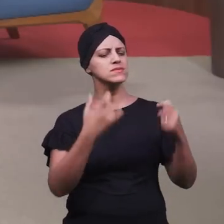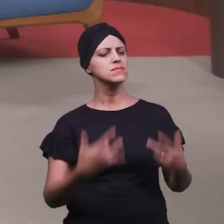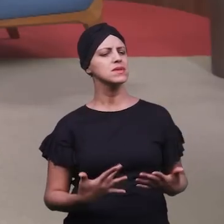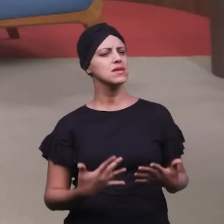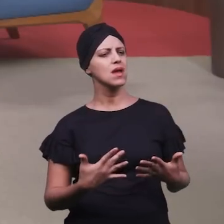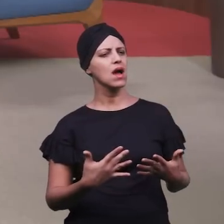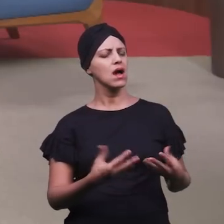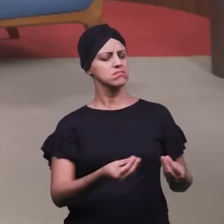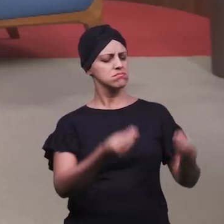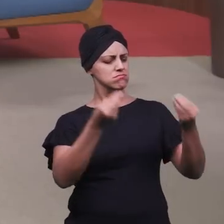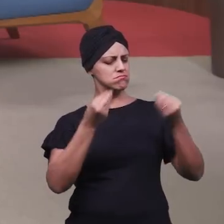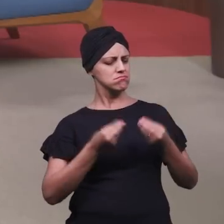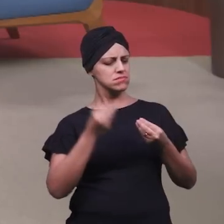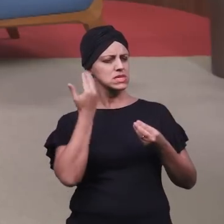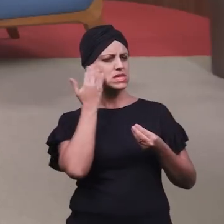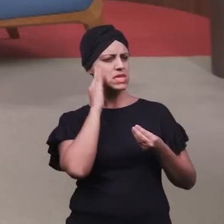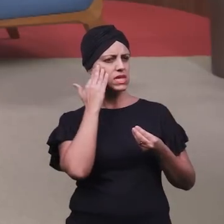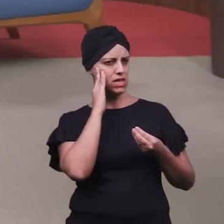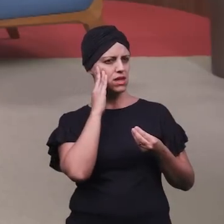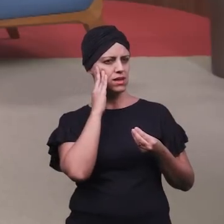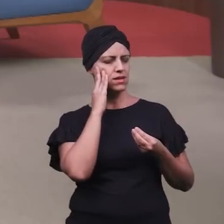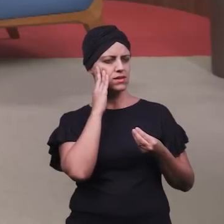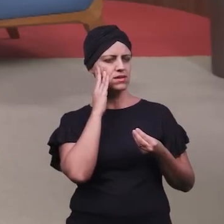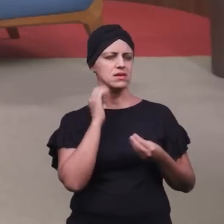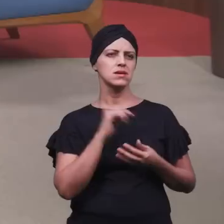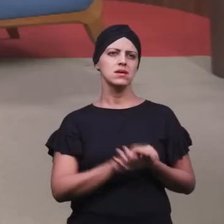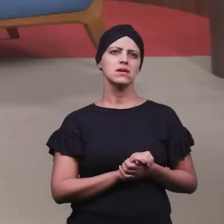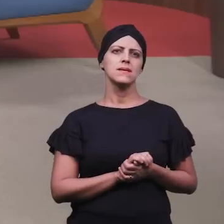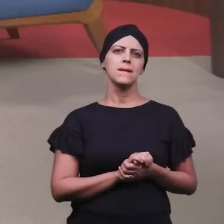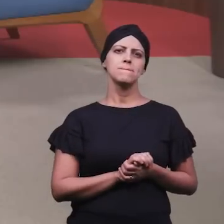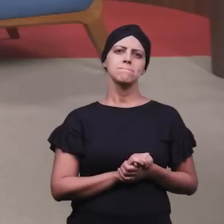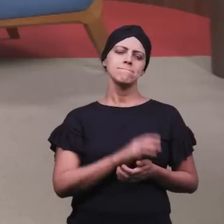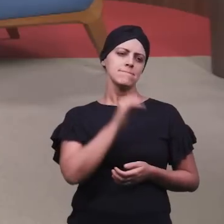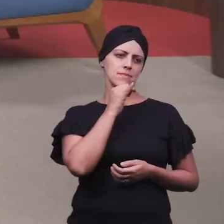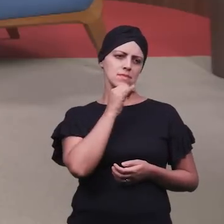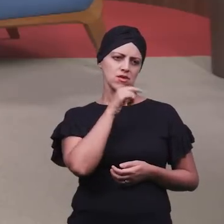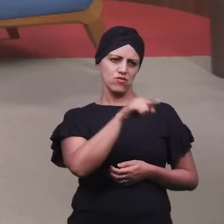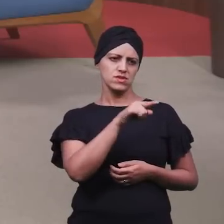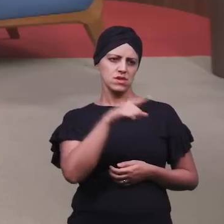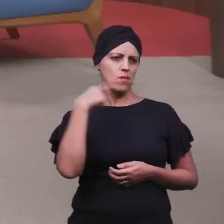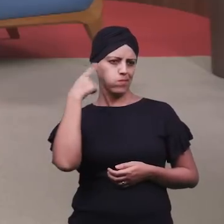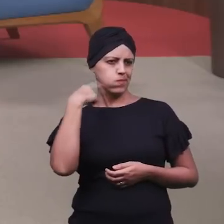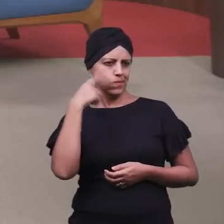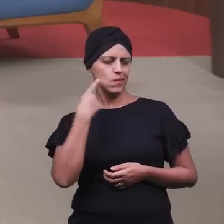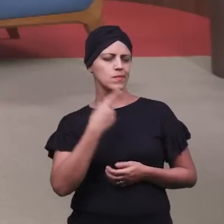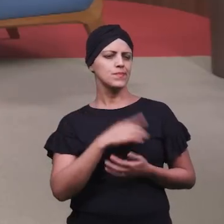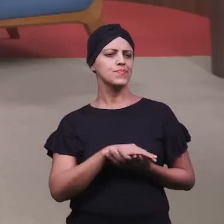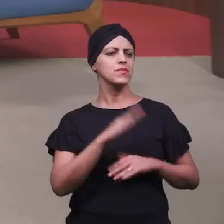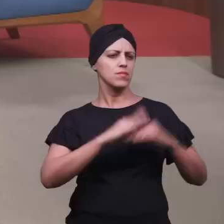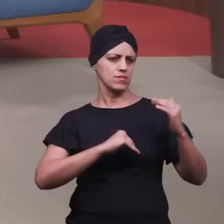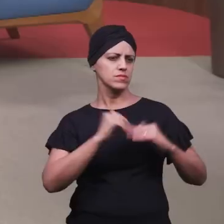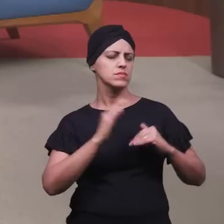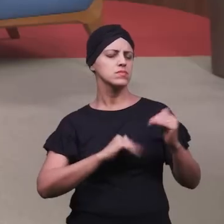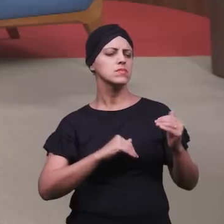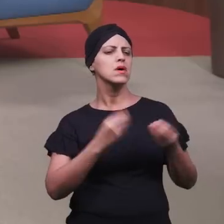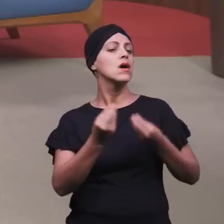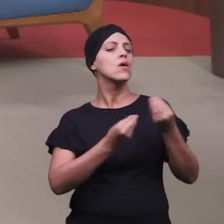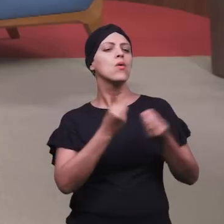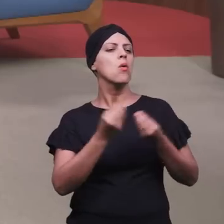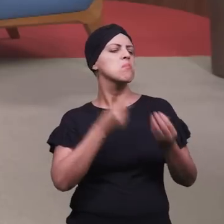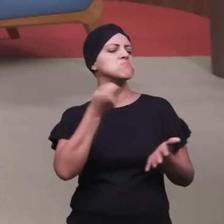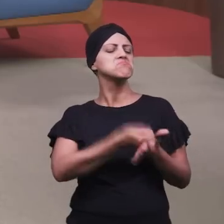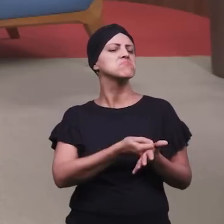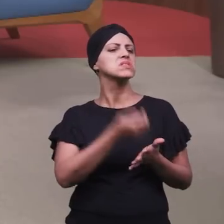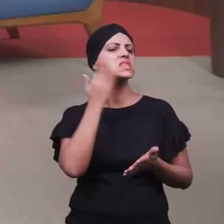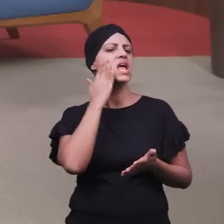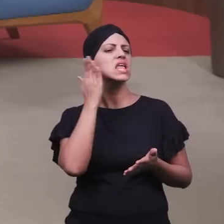trazer isso para a nossa realidade, para o nosso... Vou usar uma expressão da sua área, né, do direito. Como é que a gente pode